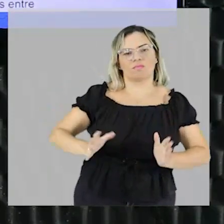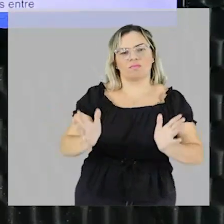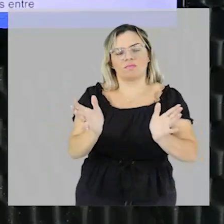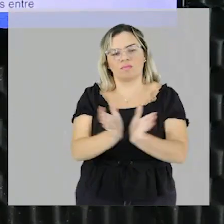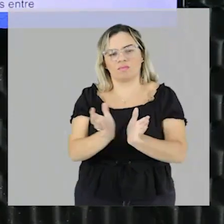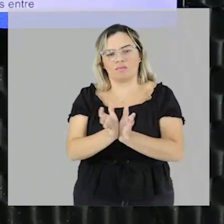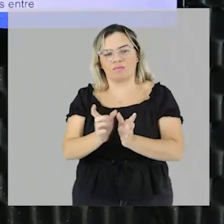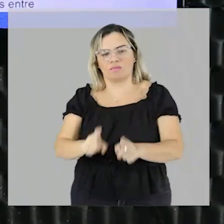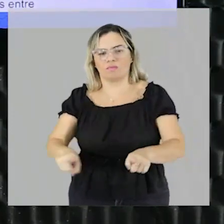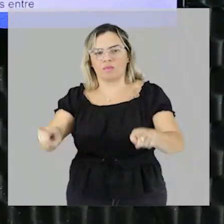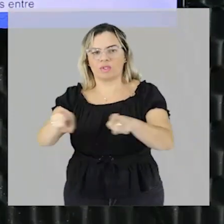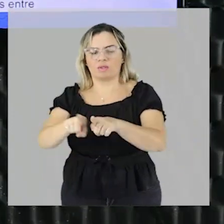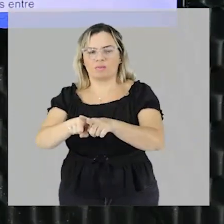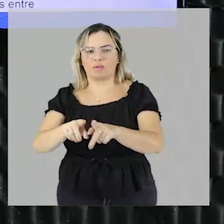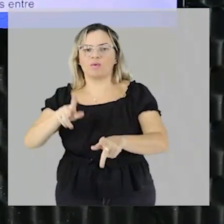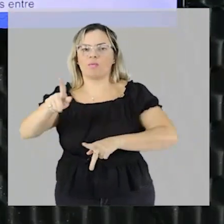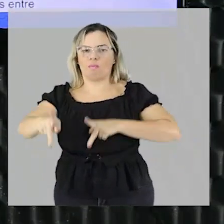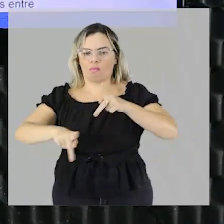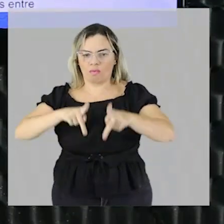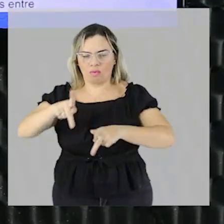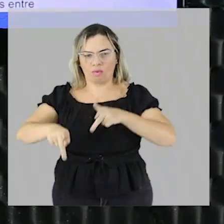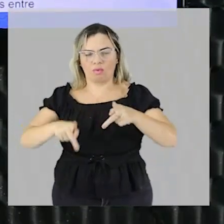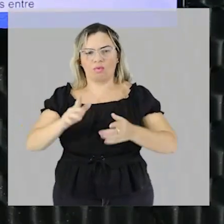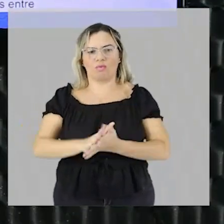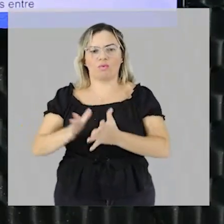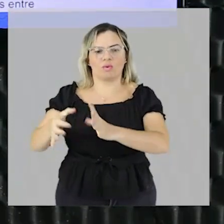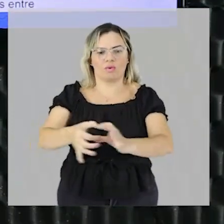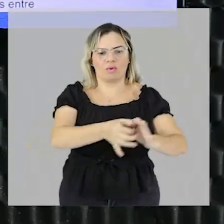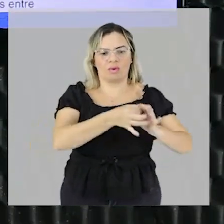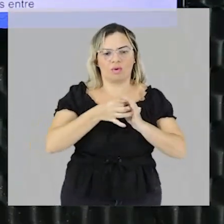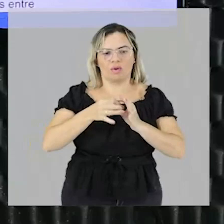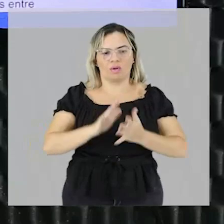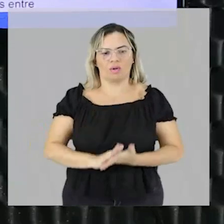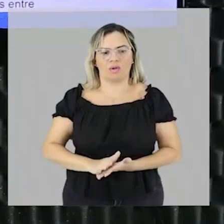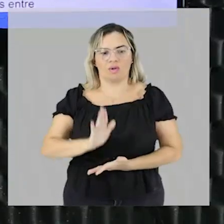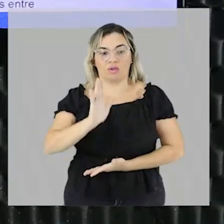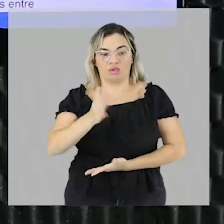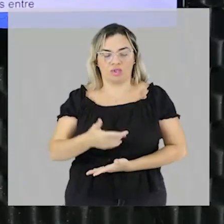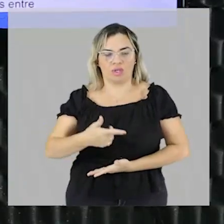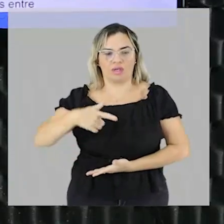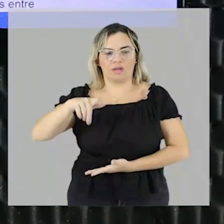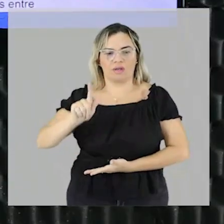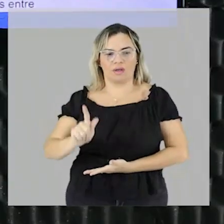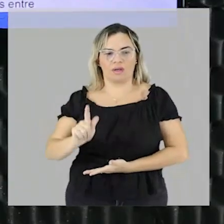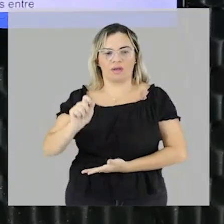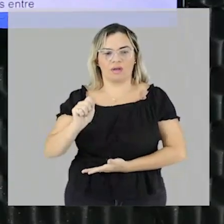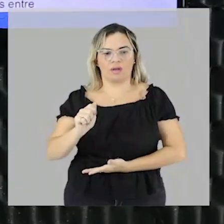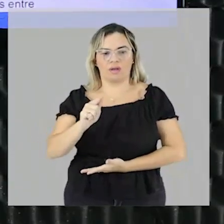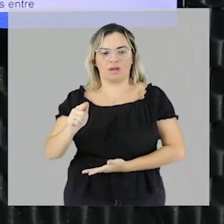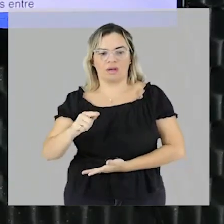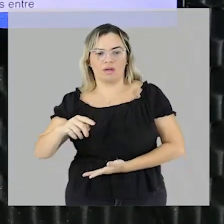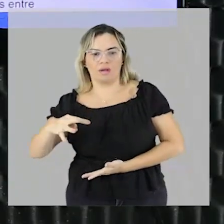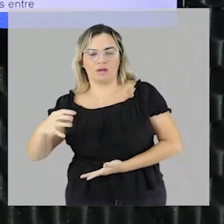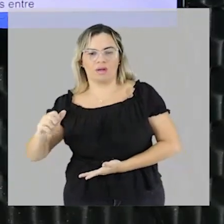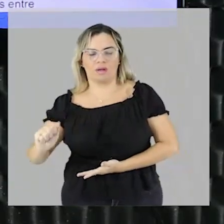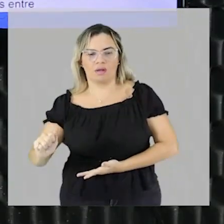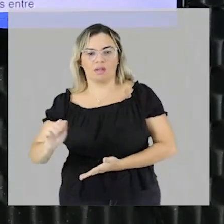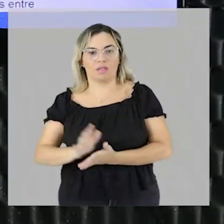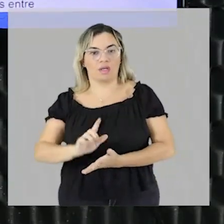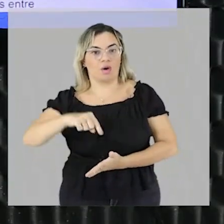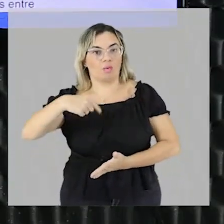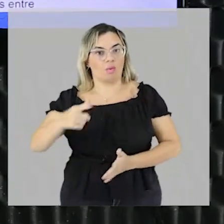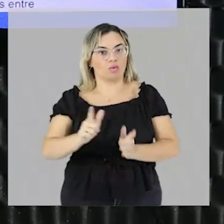mesmo setores populares. Já a Gazeta do Rio de Janeiro, que é um outro